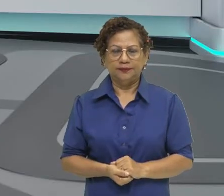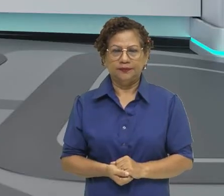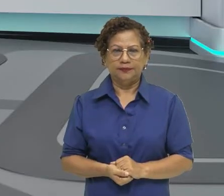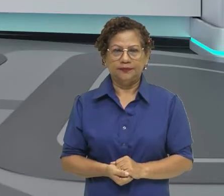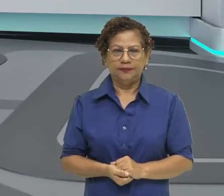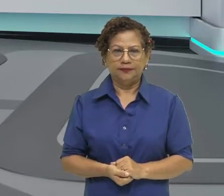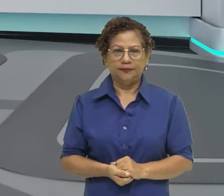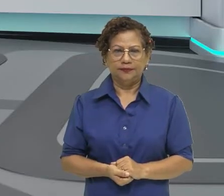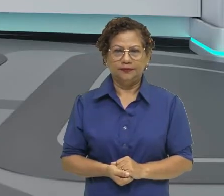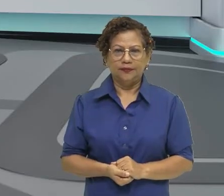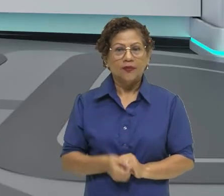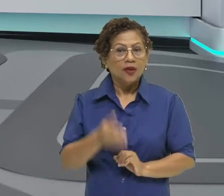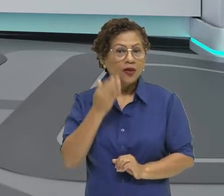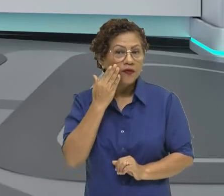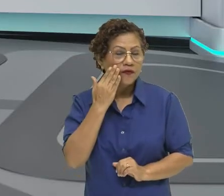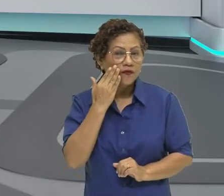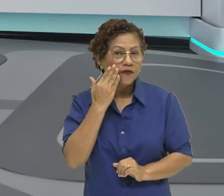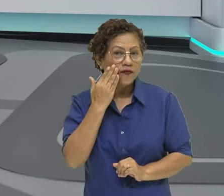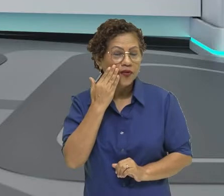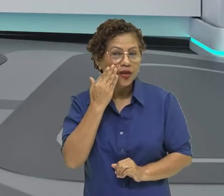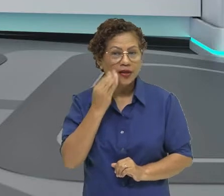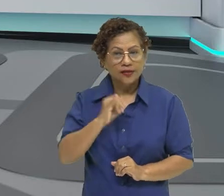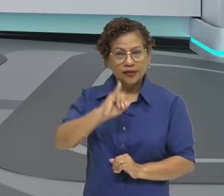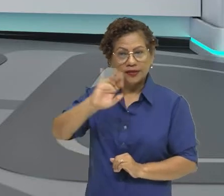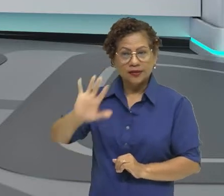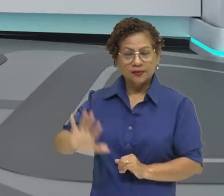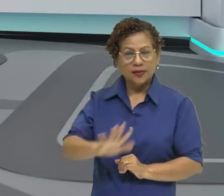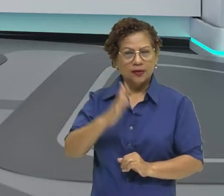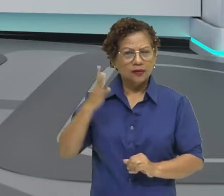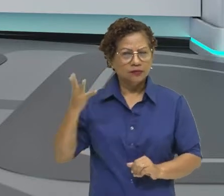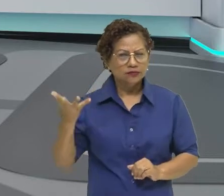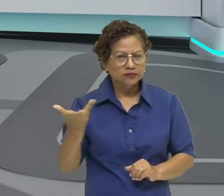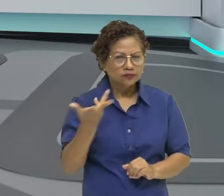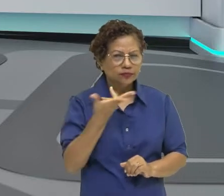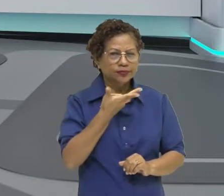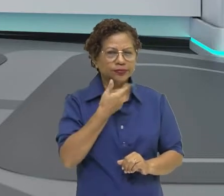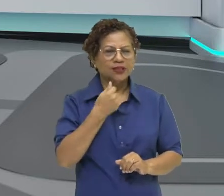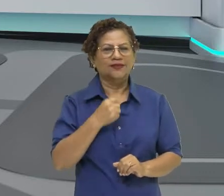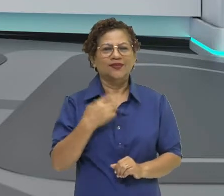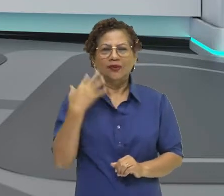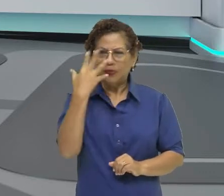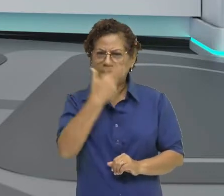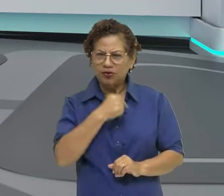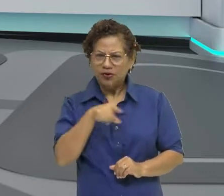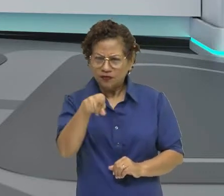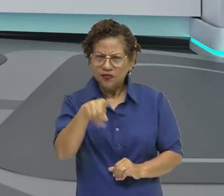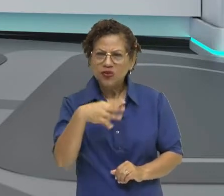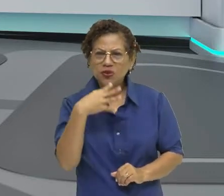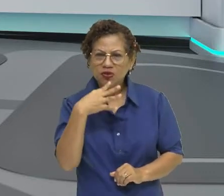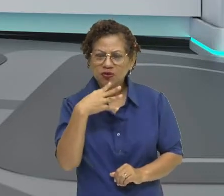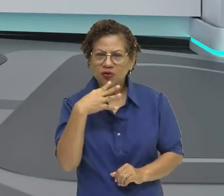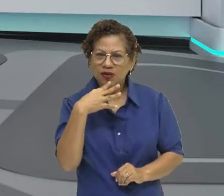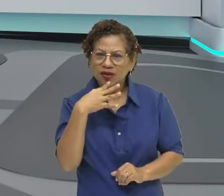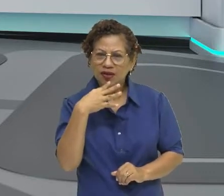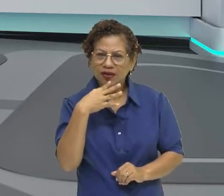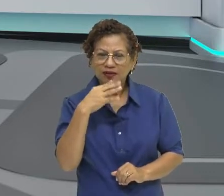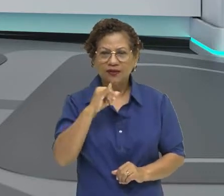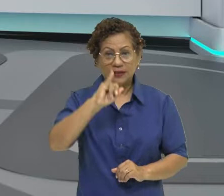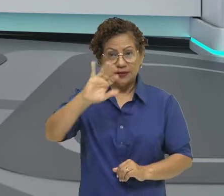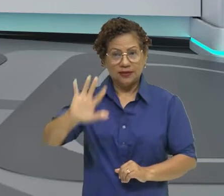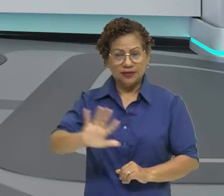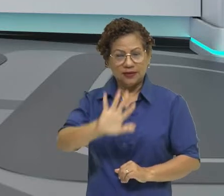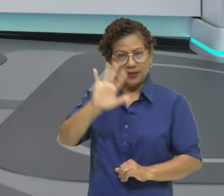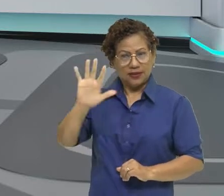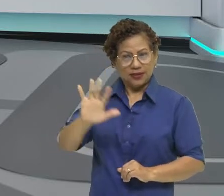Olha onde a gente veio parar, inclusive que imagem linda, né? Vocês reconhecem essa estrutura que está aqui aparecendo